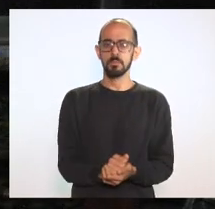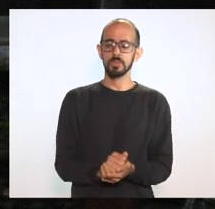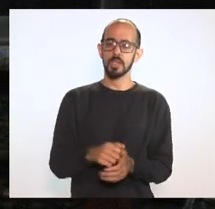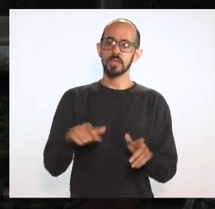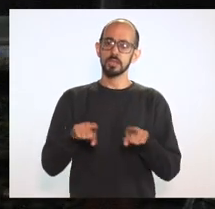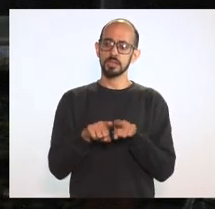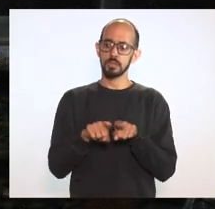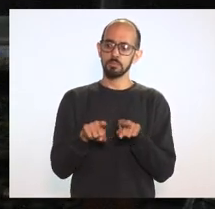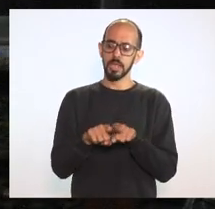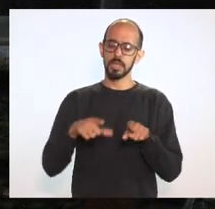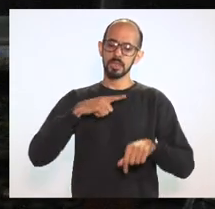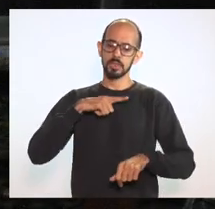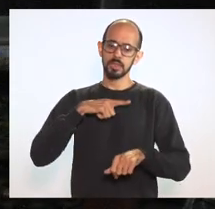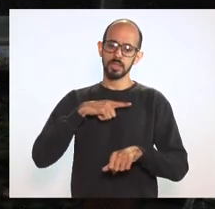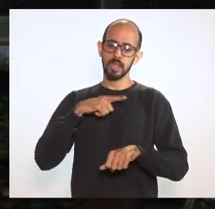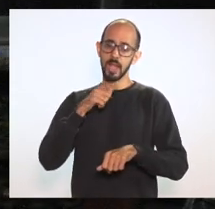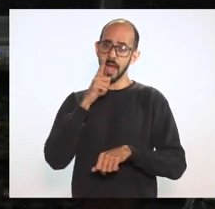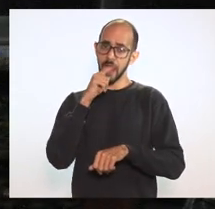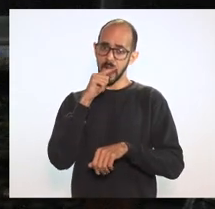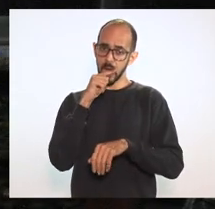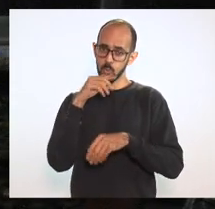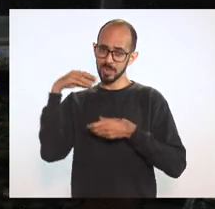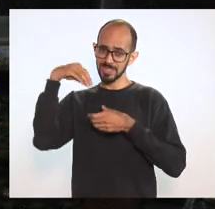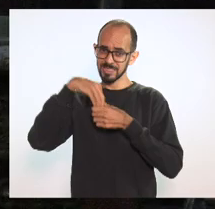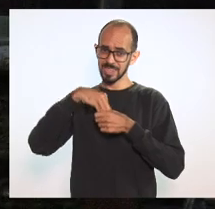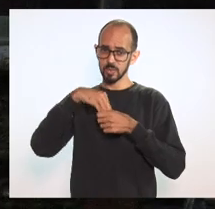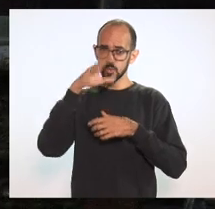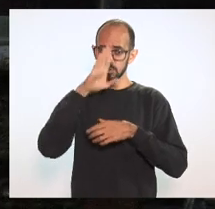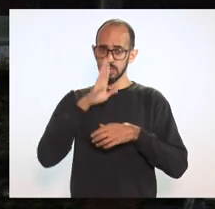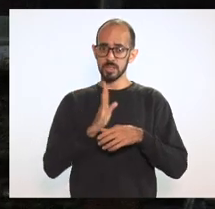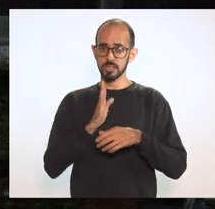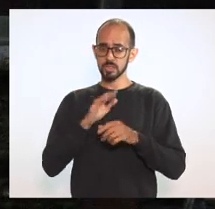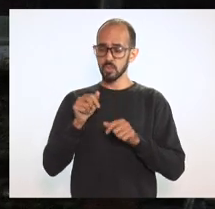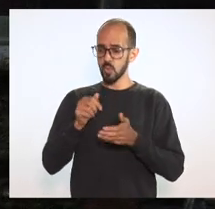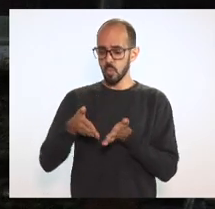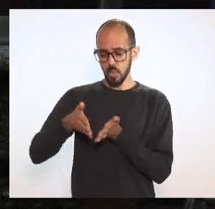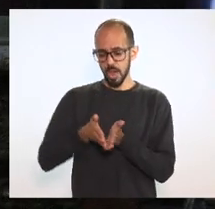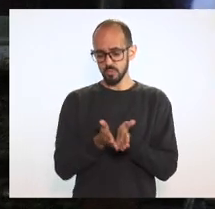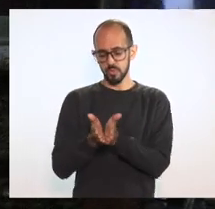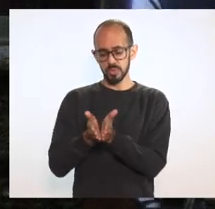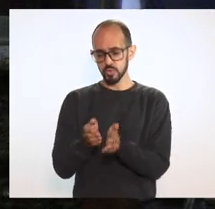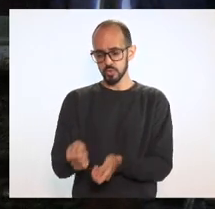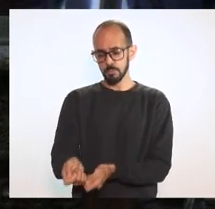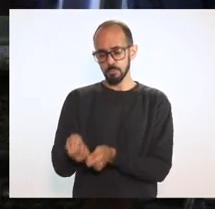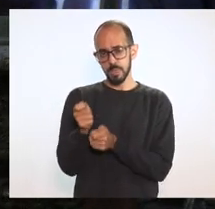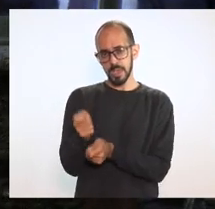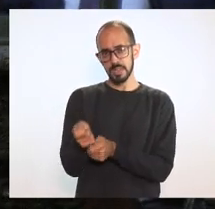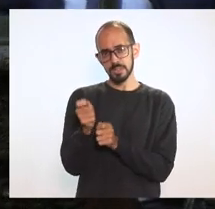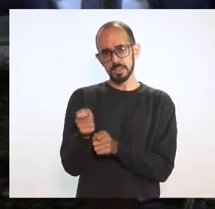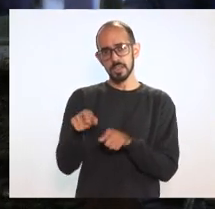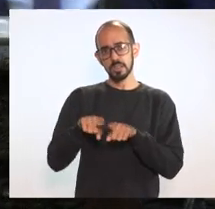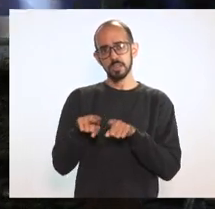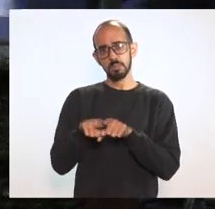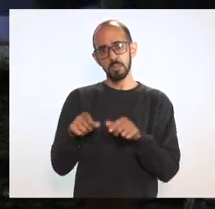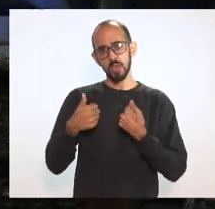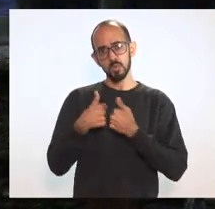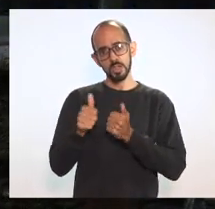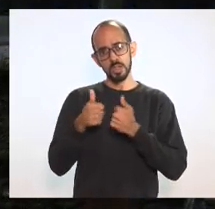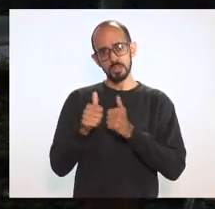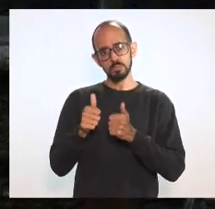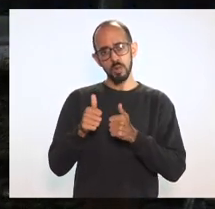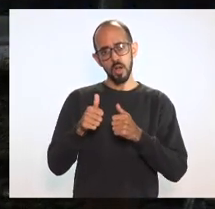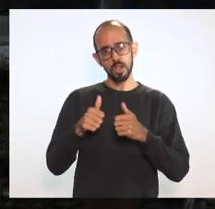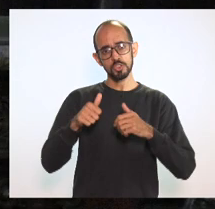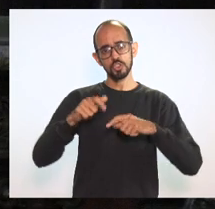águas interiores com navios de pesquisa, navios e barcos pesqueiros, além do transporte marítimo de carga e